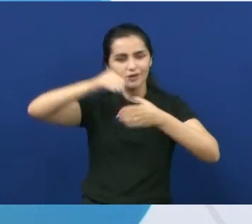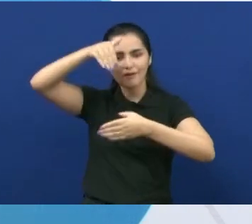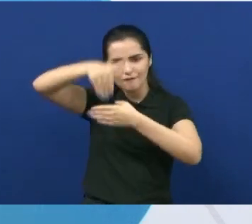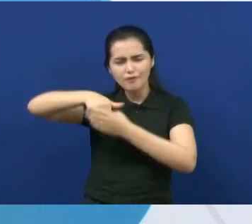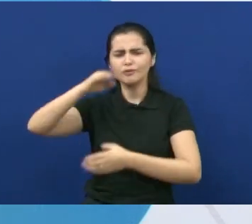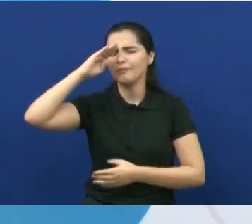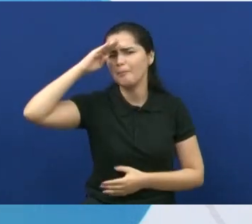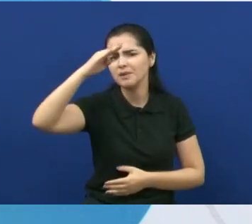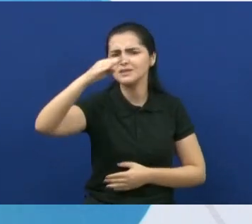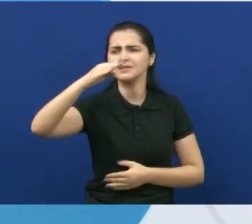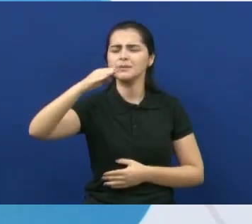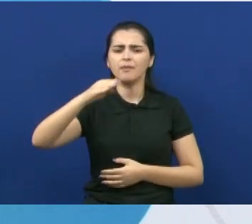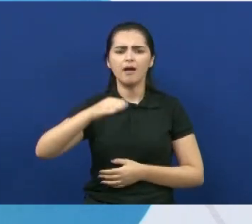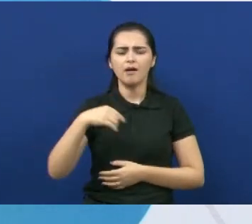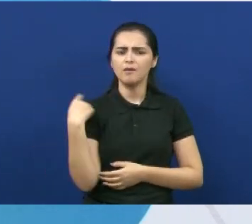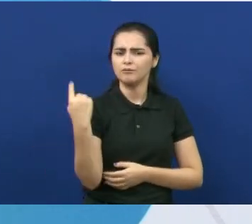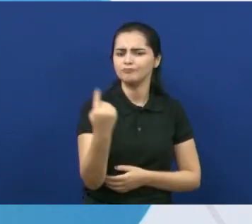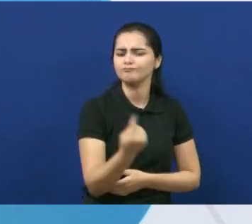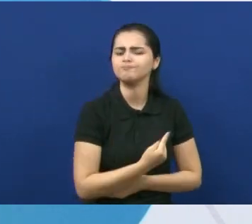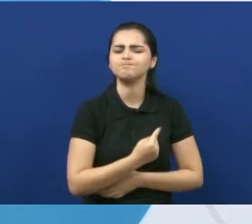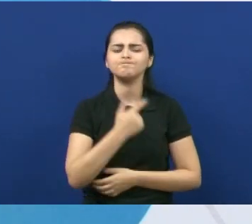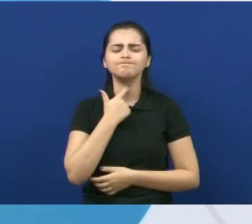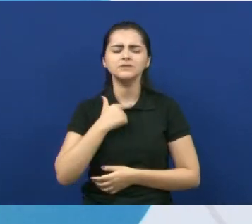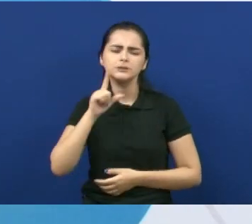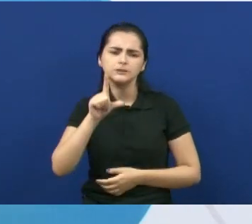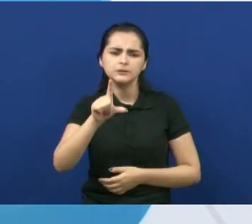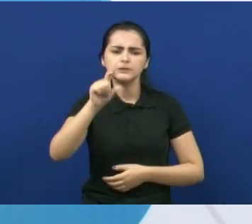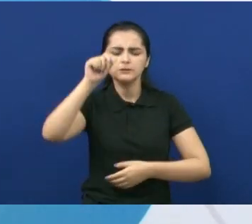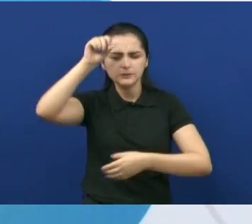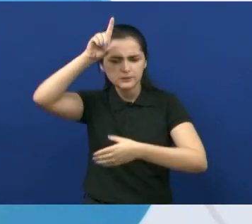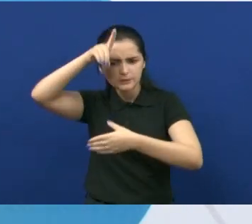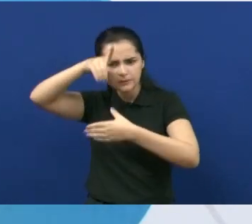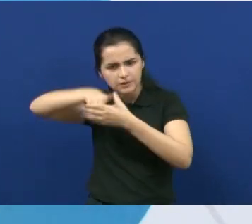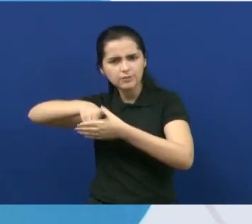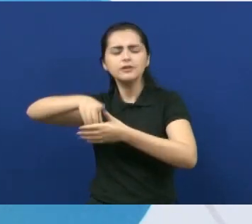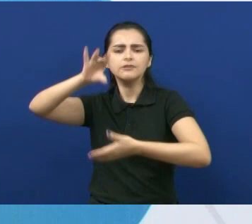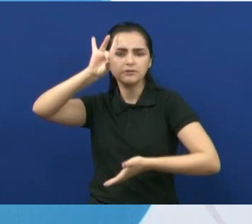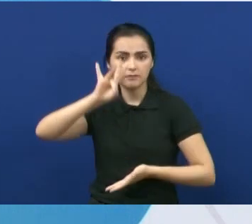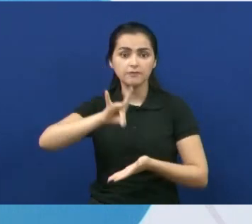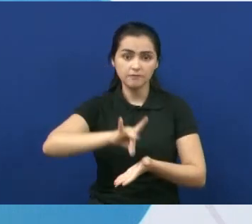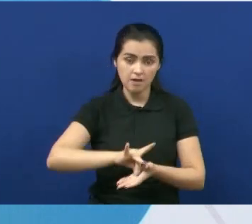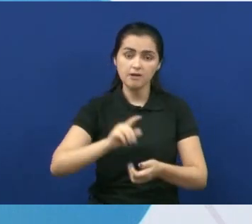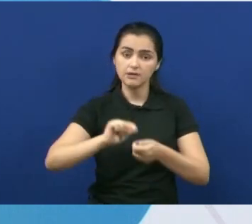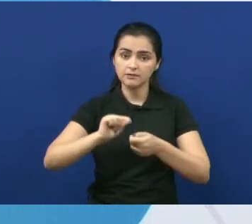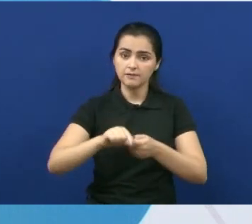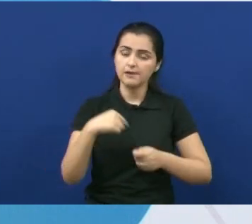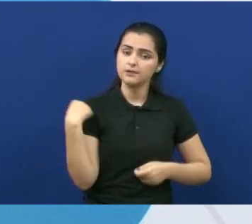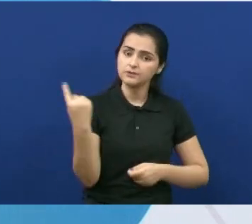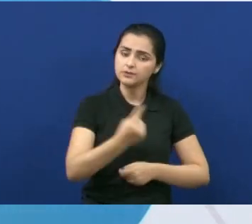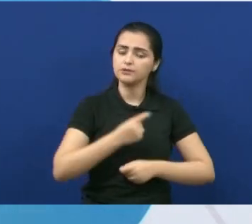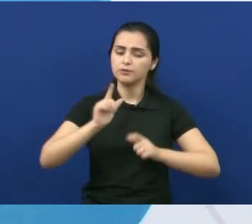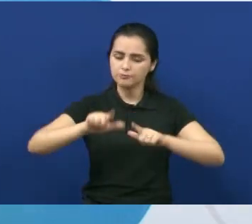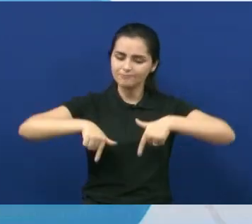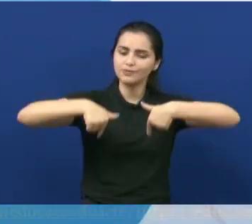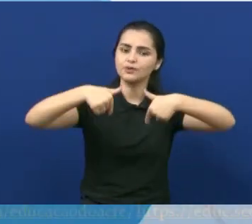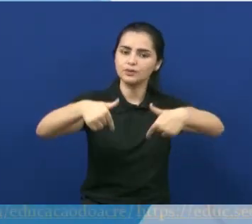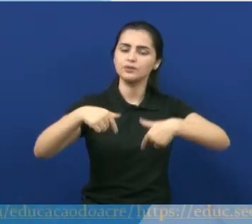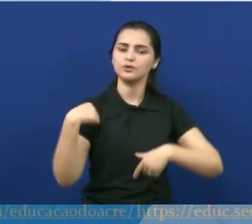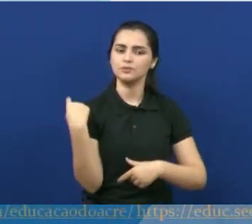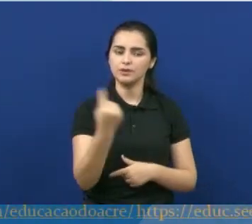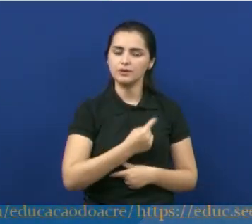das principais armas que a gente tem dentro da nossa democracia. É aquilo que, de fato, faz com que exerça a